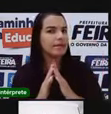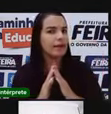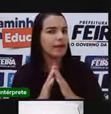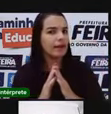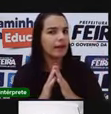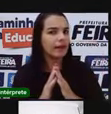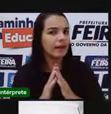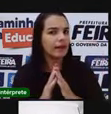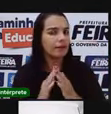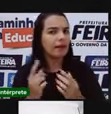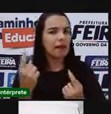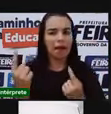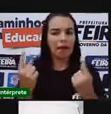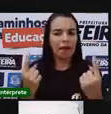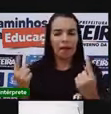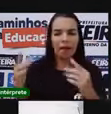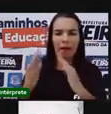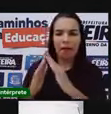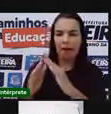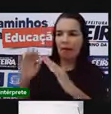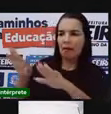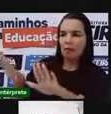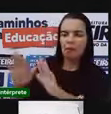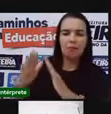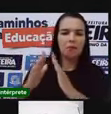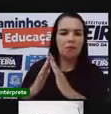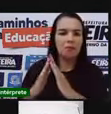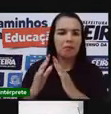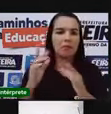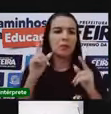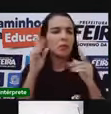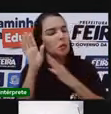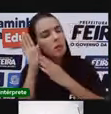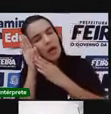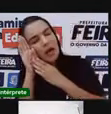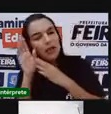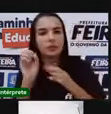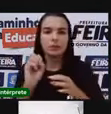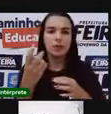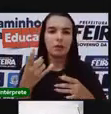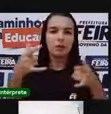assim? Cada um abraçando a si mesmo?